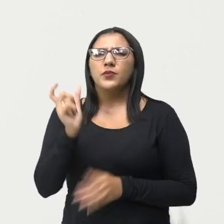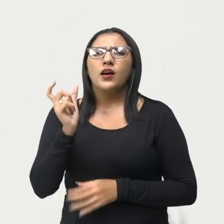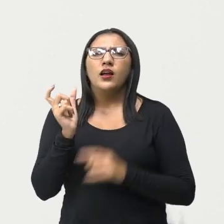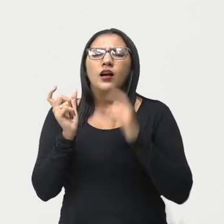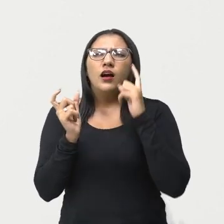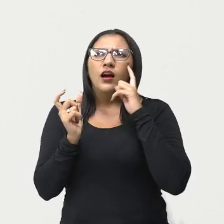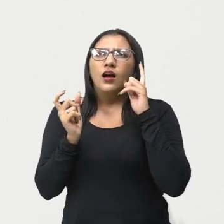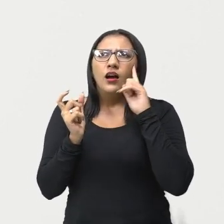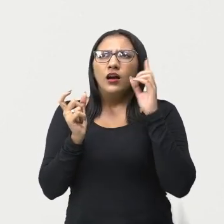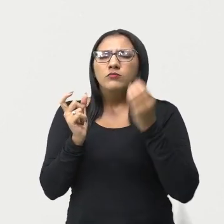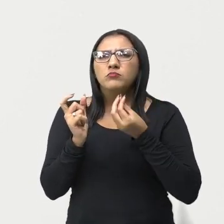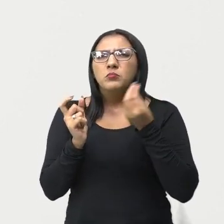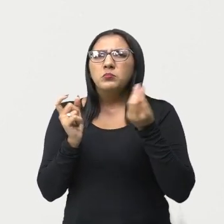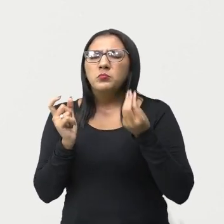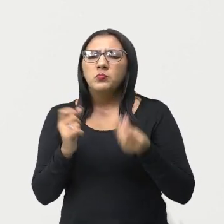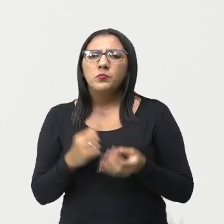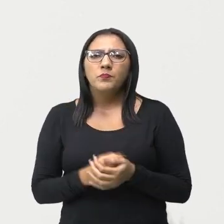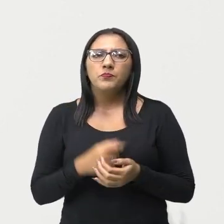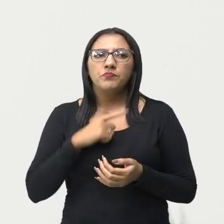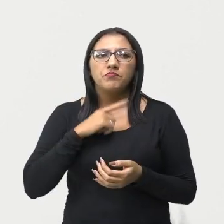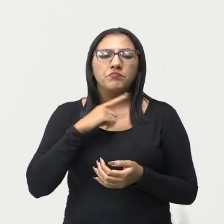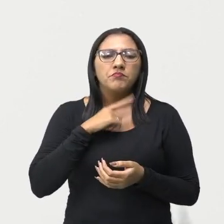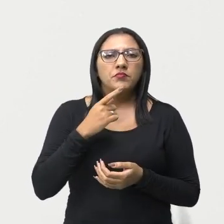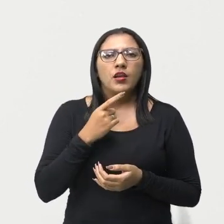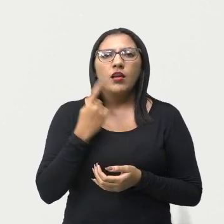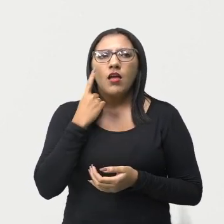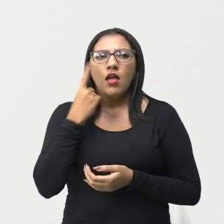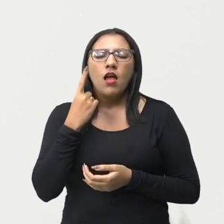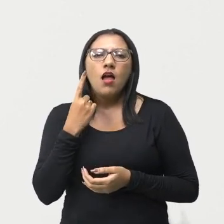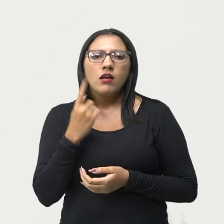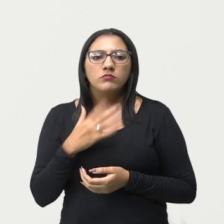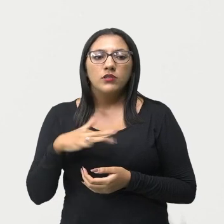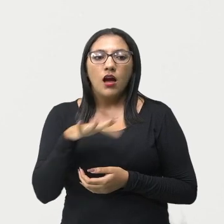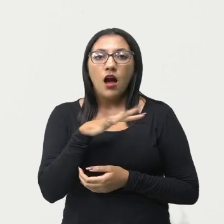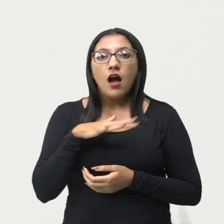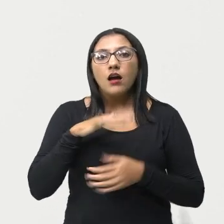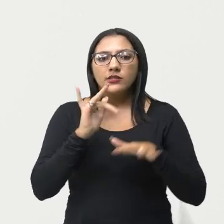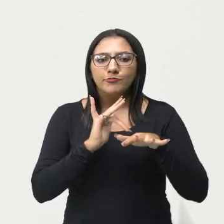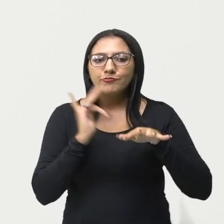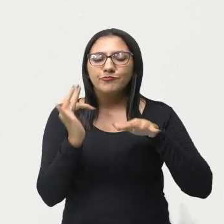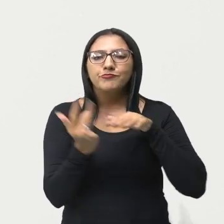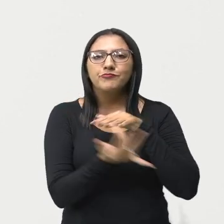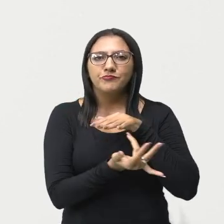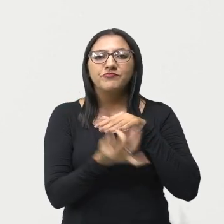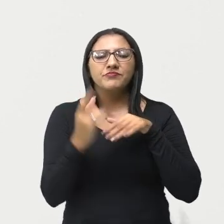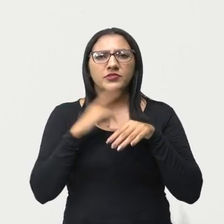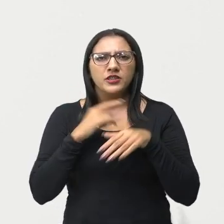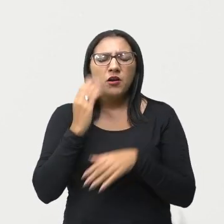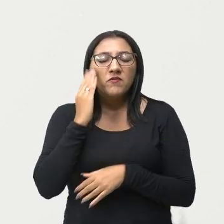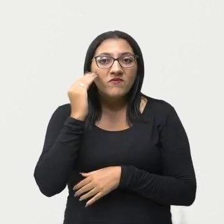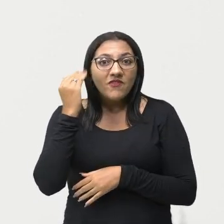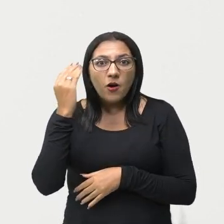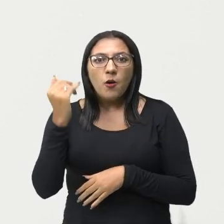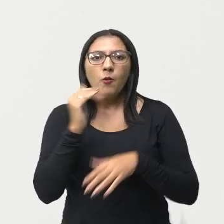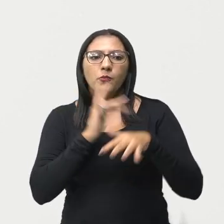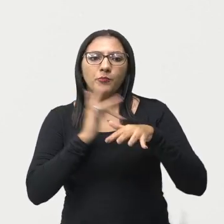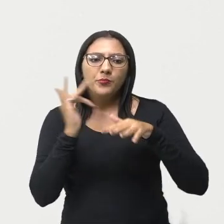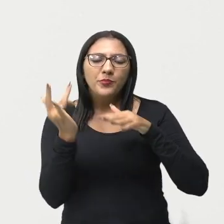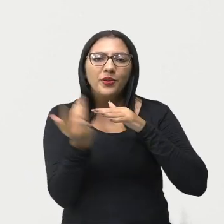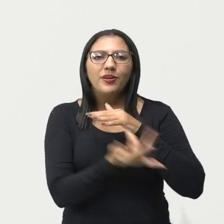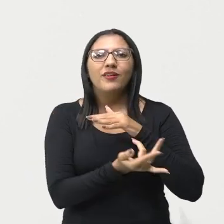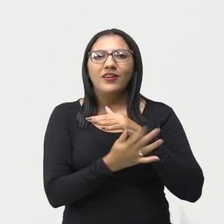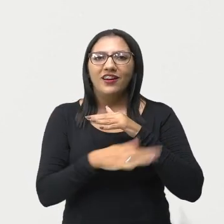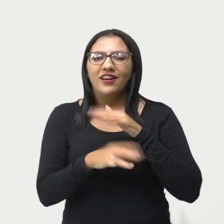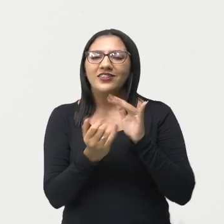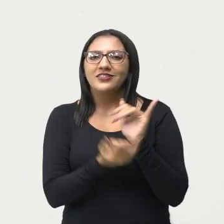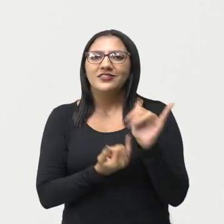no sentido que ela vai possuir com relação ao espaço virtual, né, então ela ficou muito popular nesse